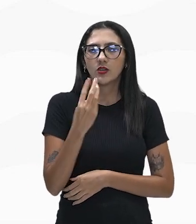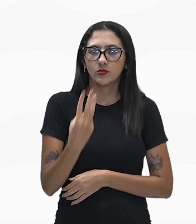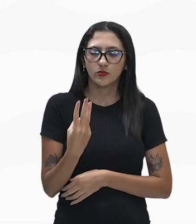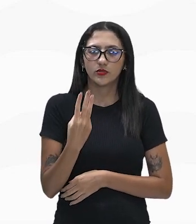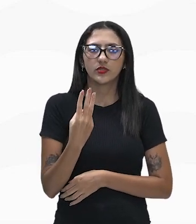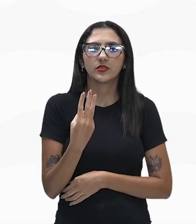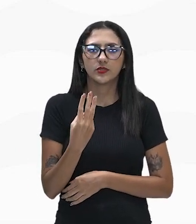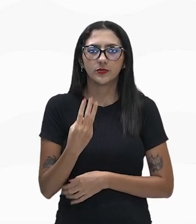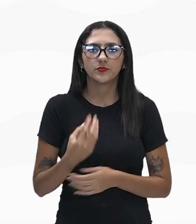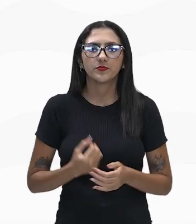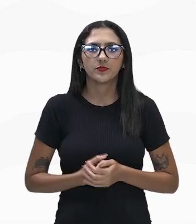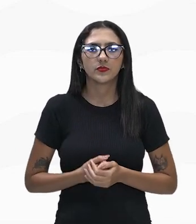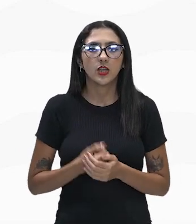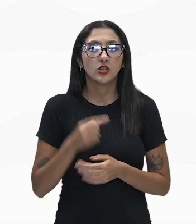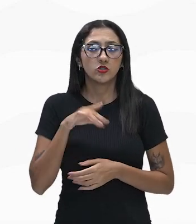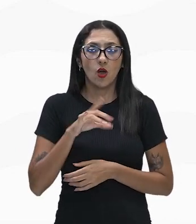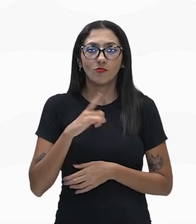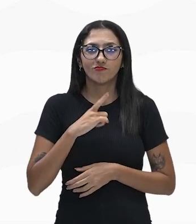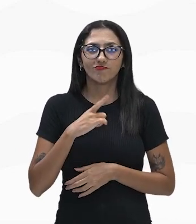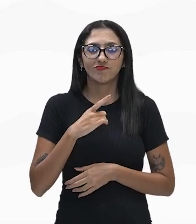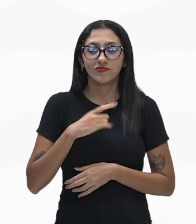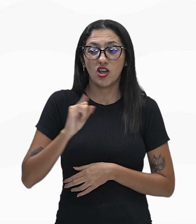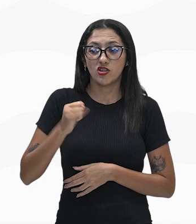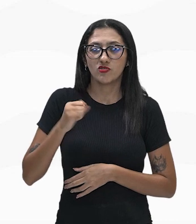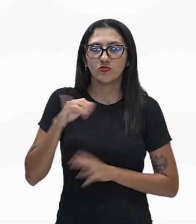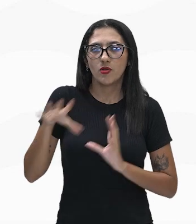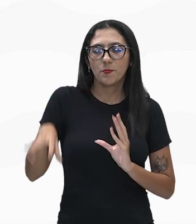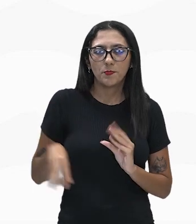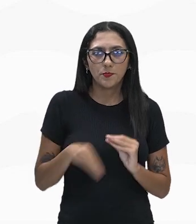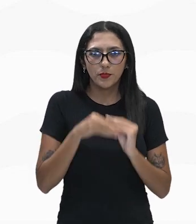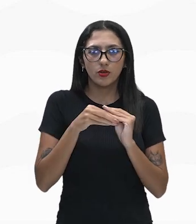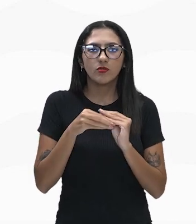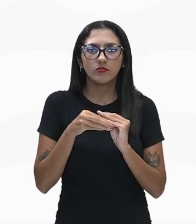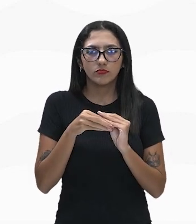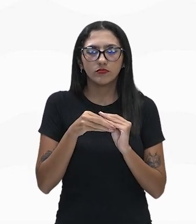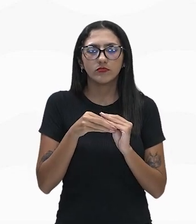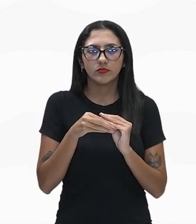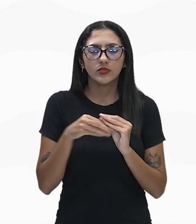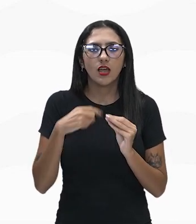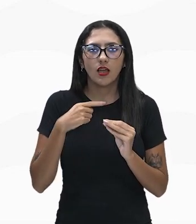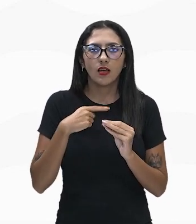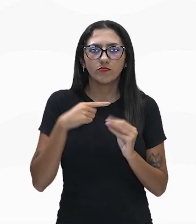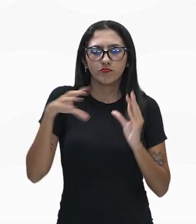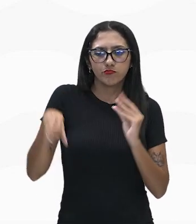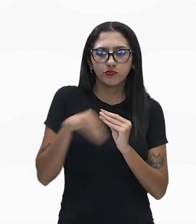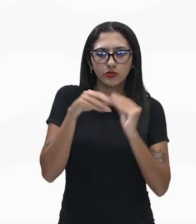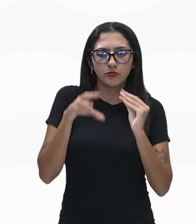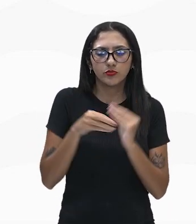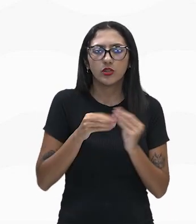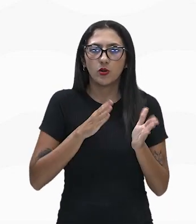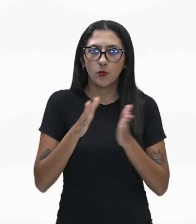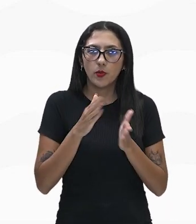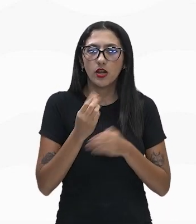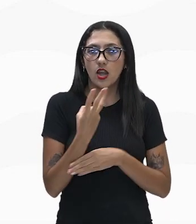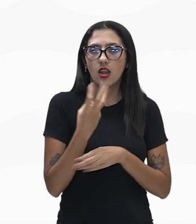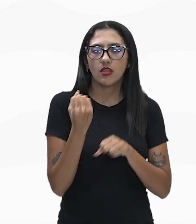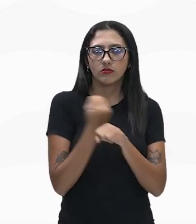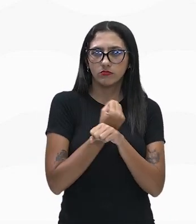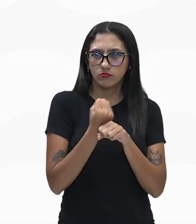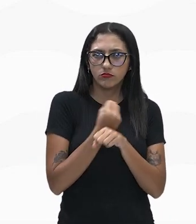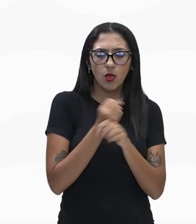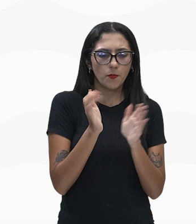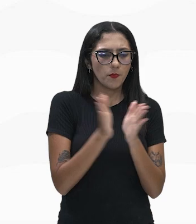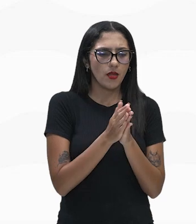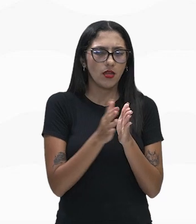12.581,03, isso somente os juros gerados, né? É um juros que vai sendo acumulado aí nesses 3 anos em que você está